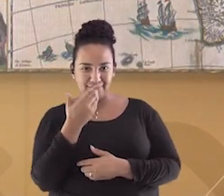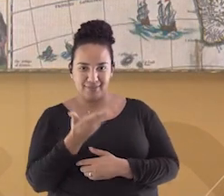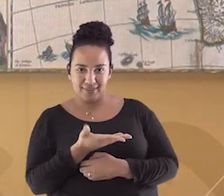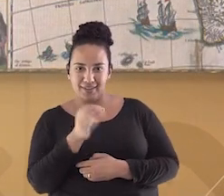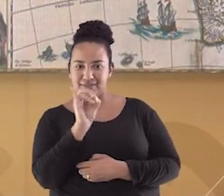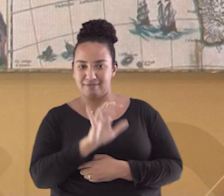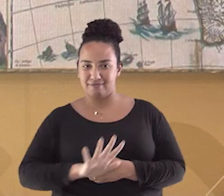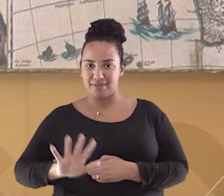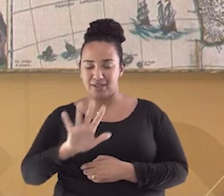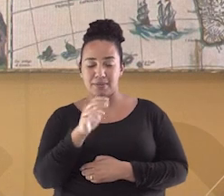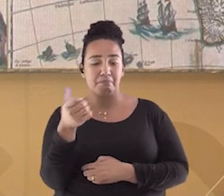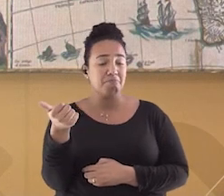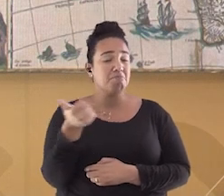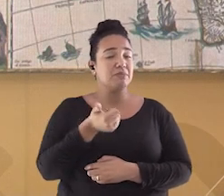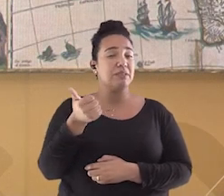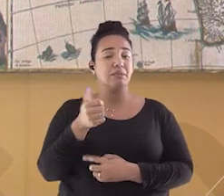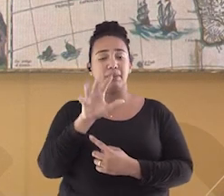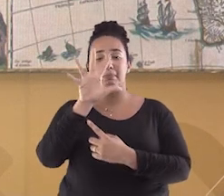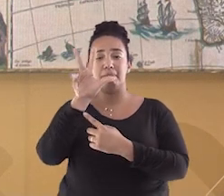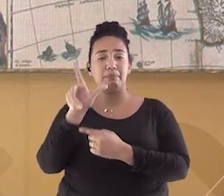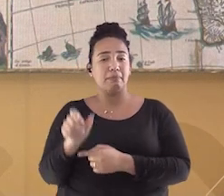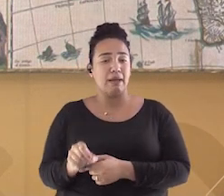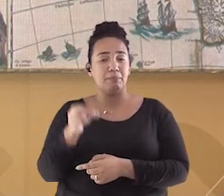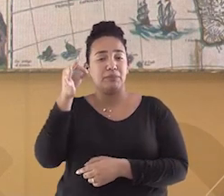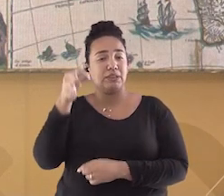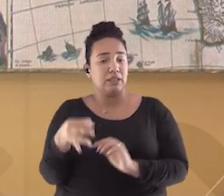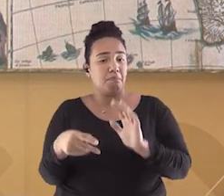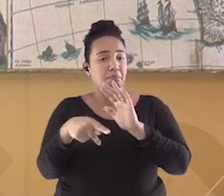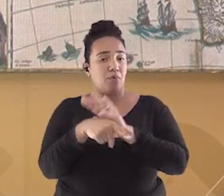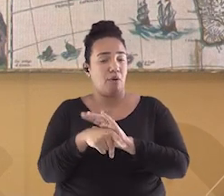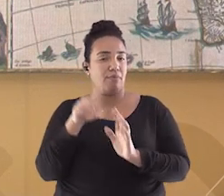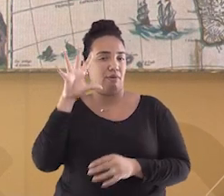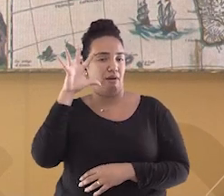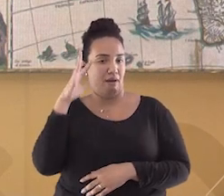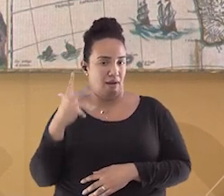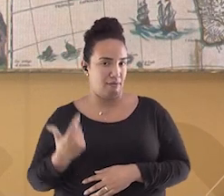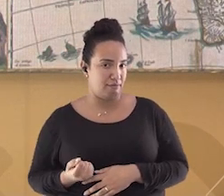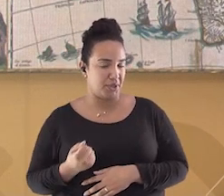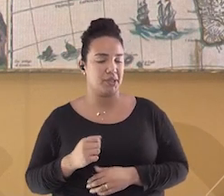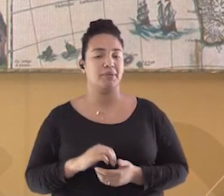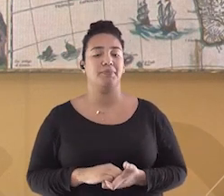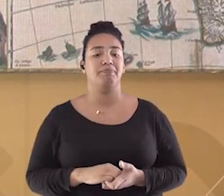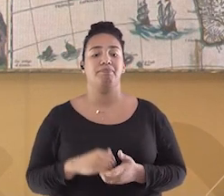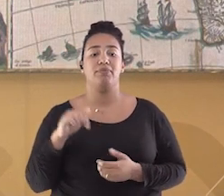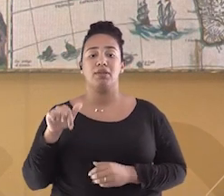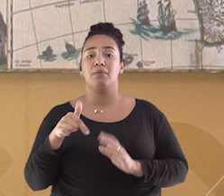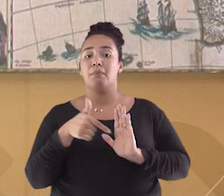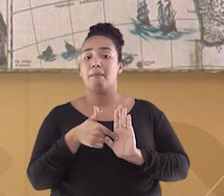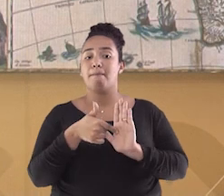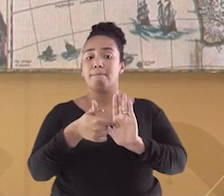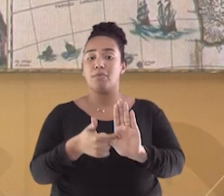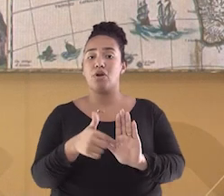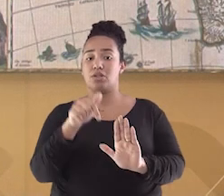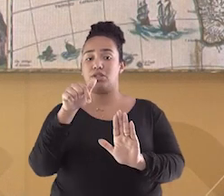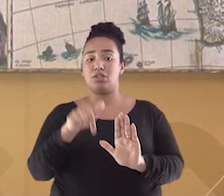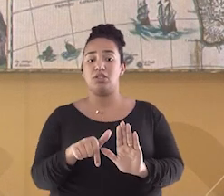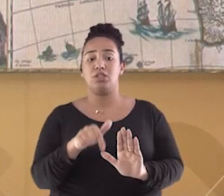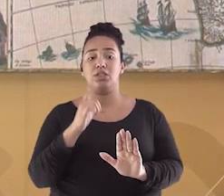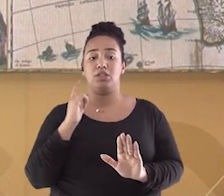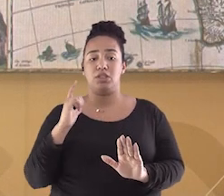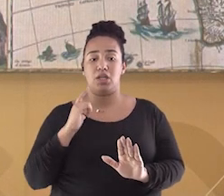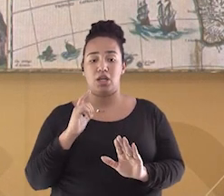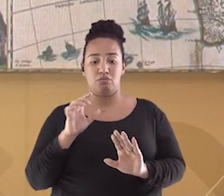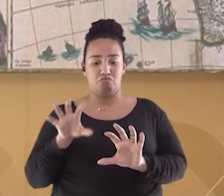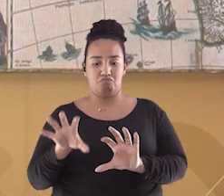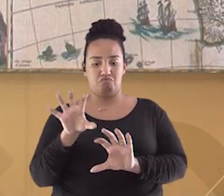mapas precisos do continente africano e ele mostra as diferentes divisões territoriais desse